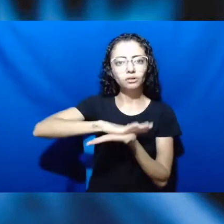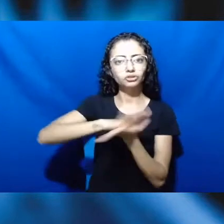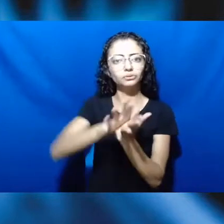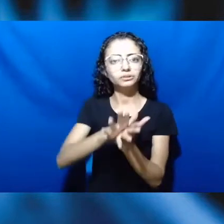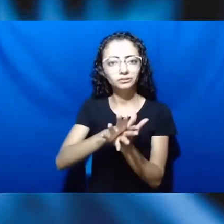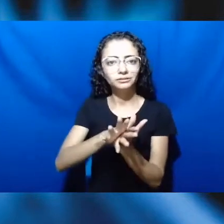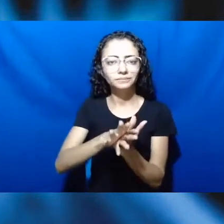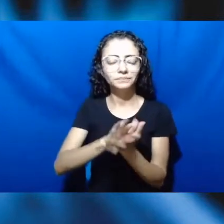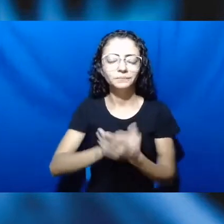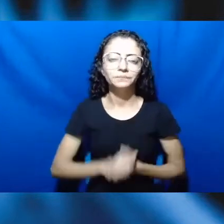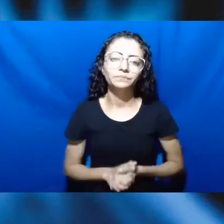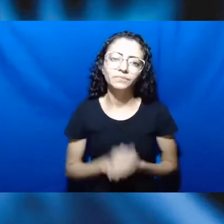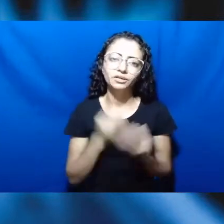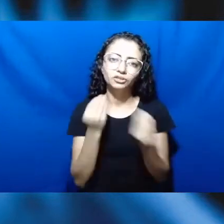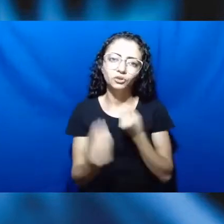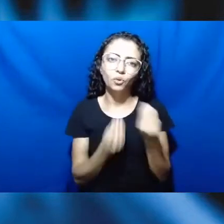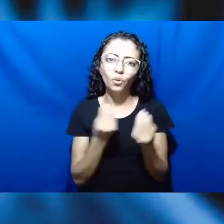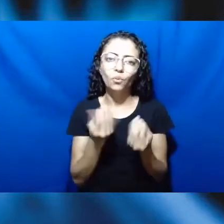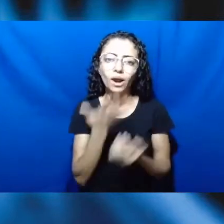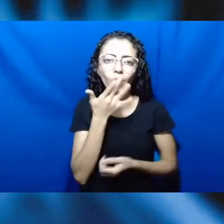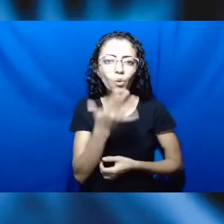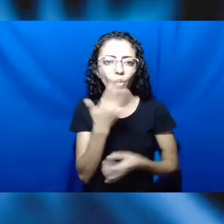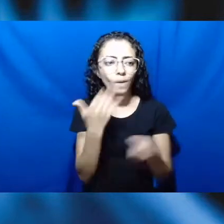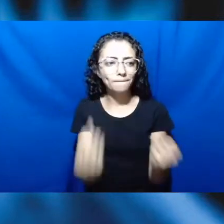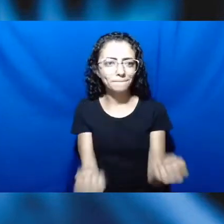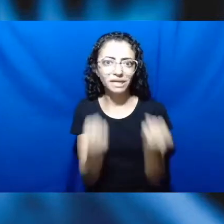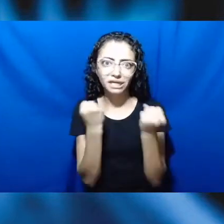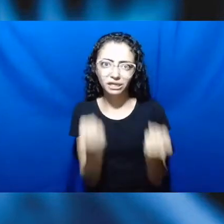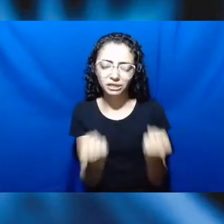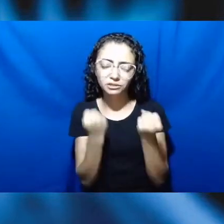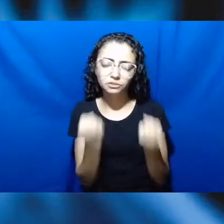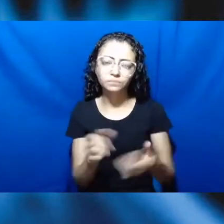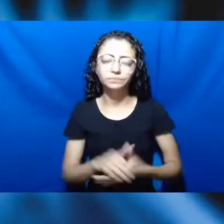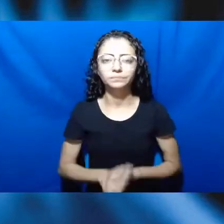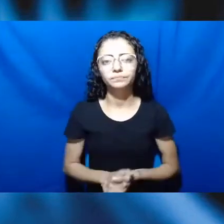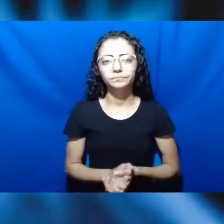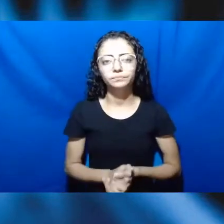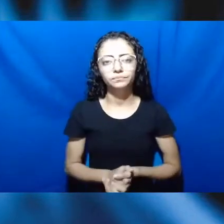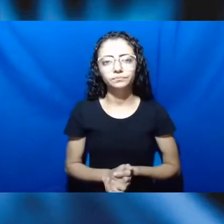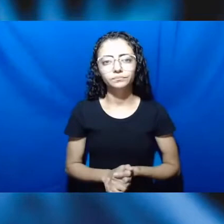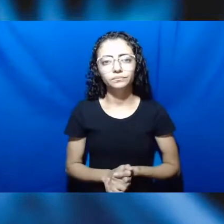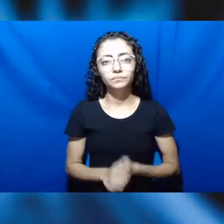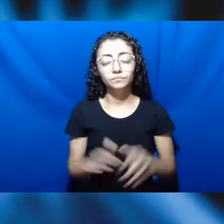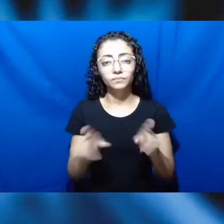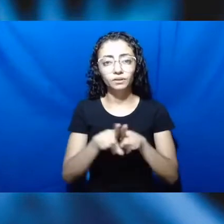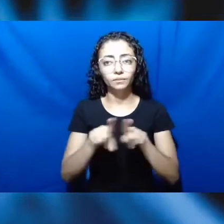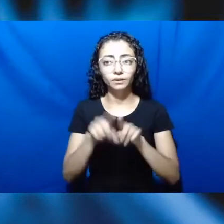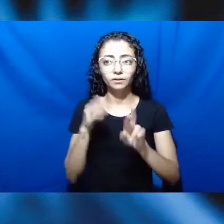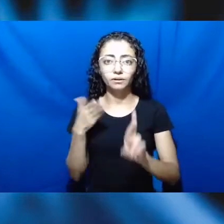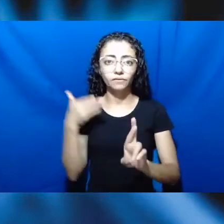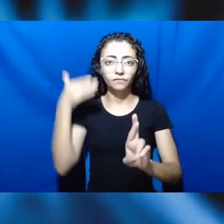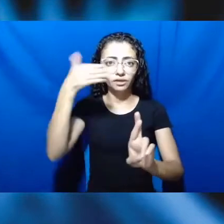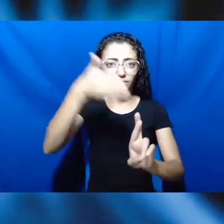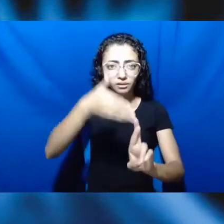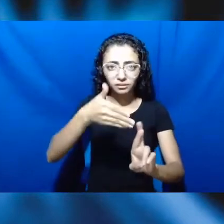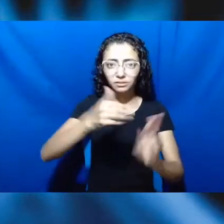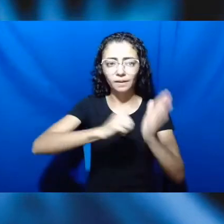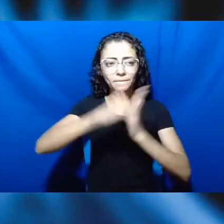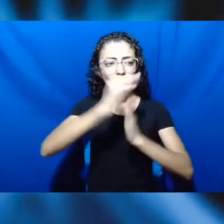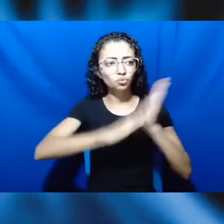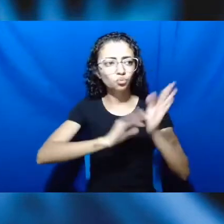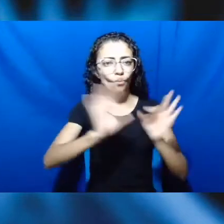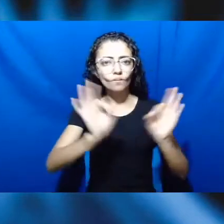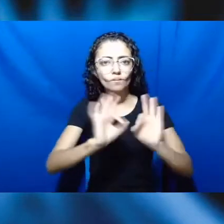Falar do peso da cor, falar da a referência da não pintura, né, no processo